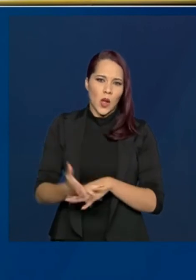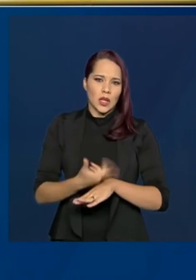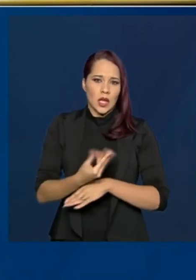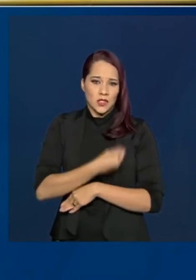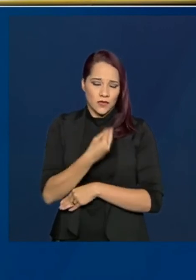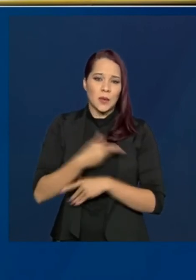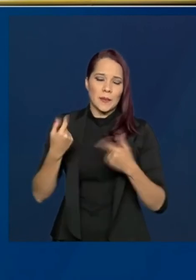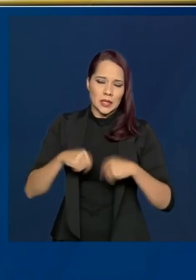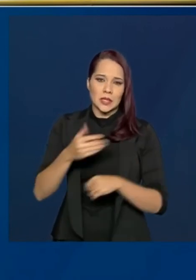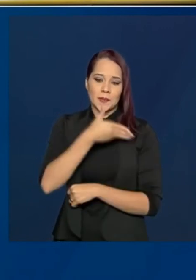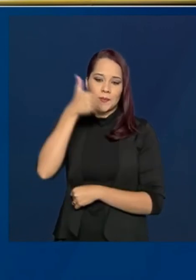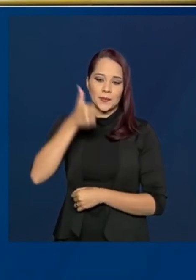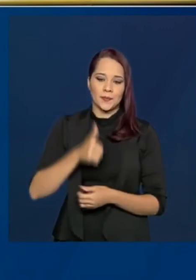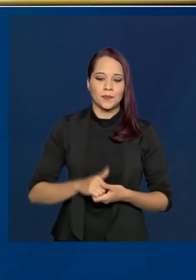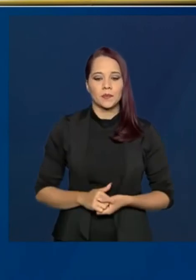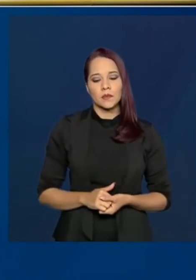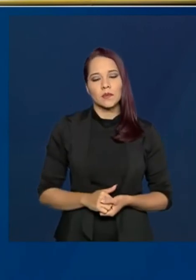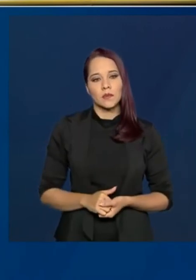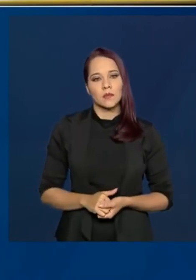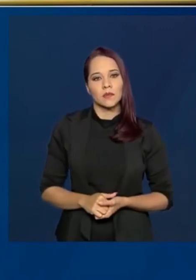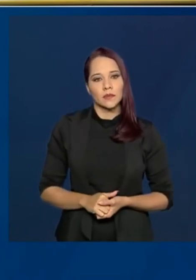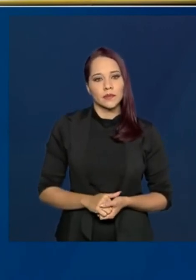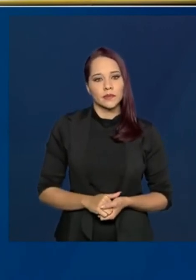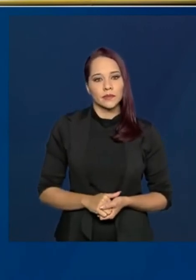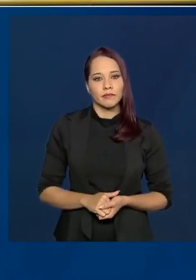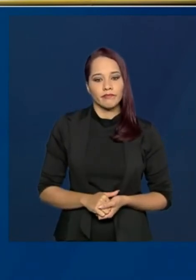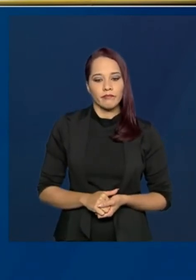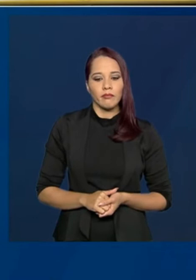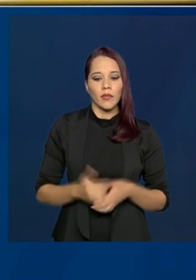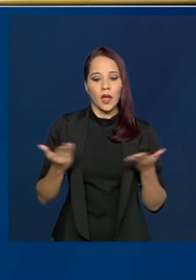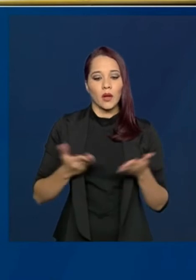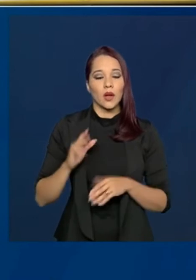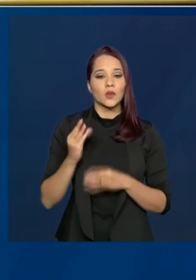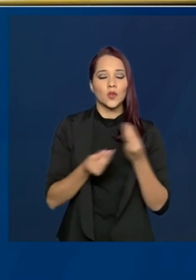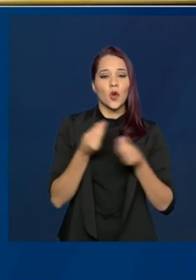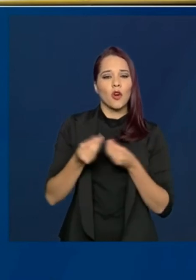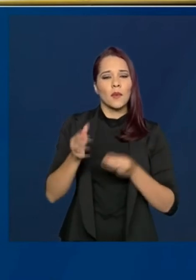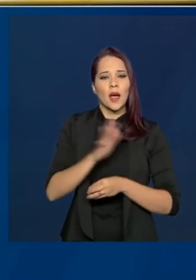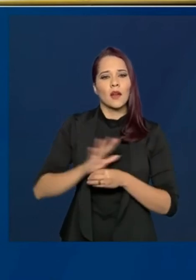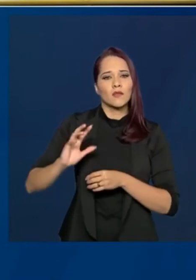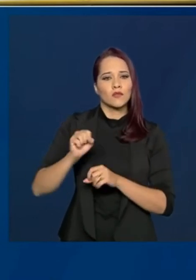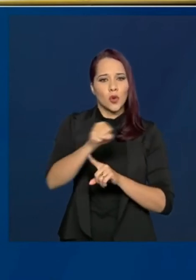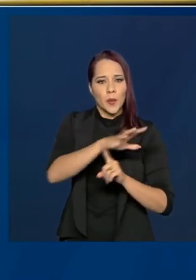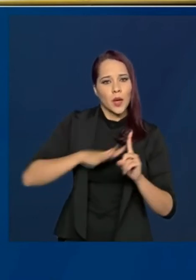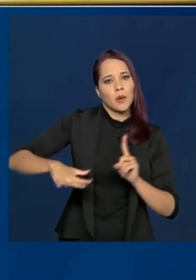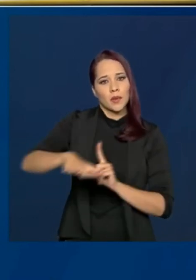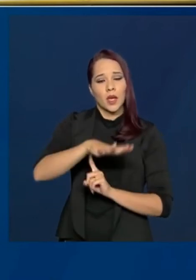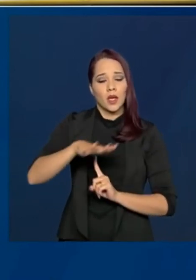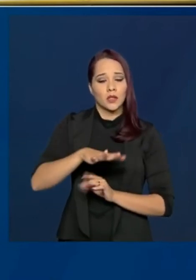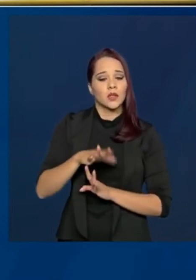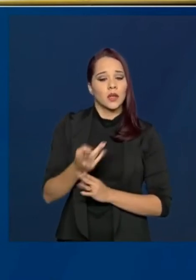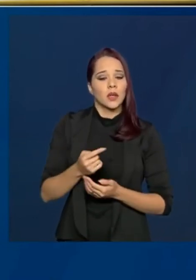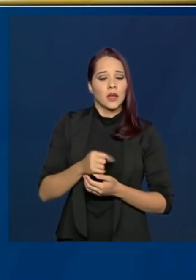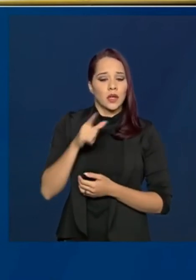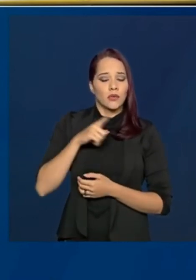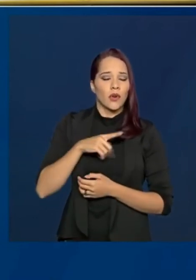vida necessita melhorar. Pode passar. Dimensão do meio ambiente. Então, o fator ambiental medido